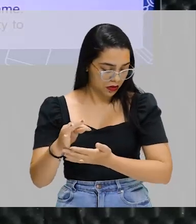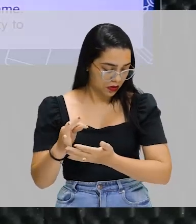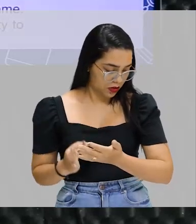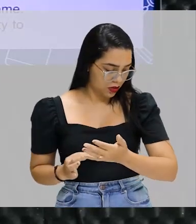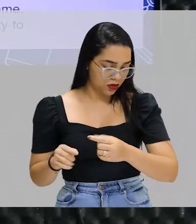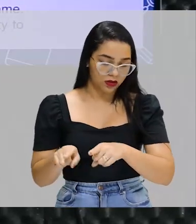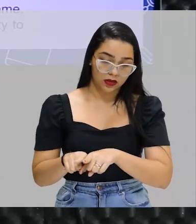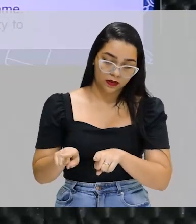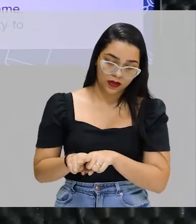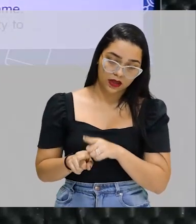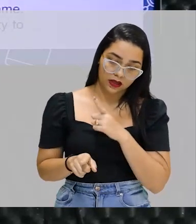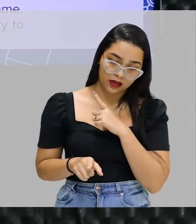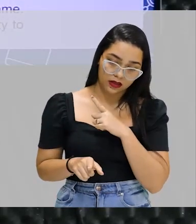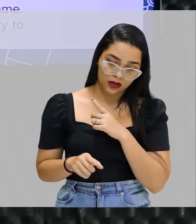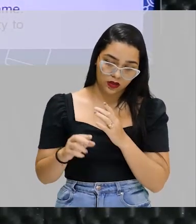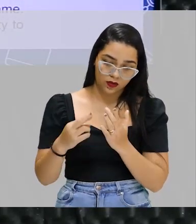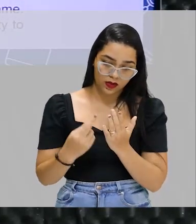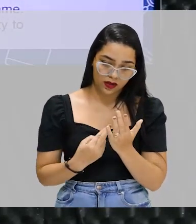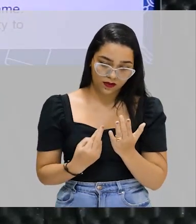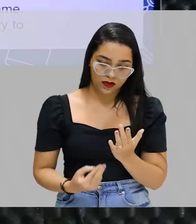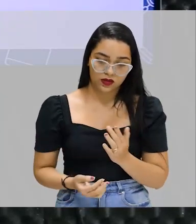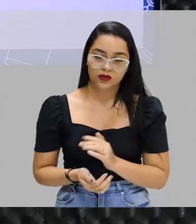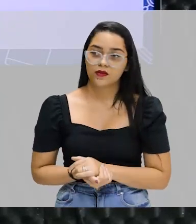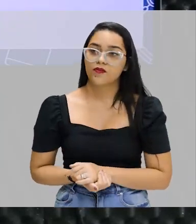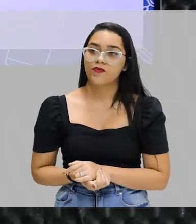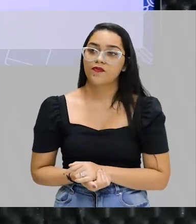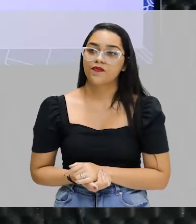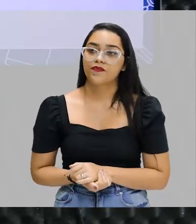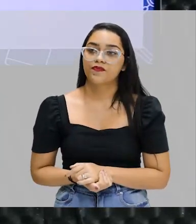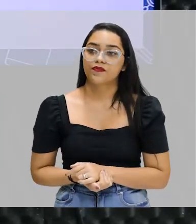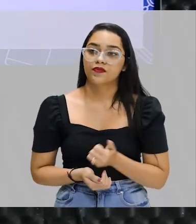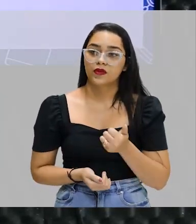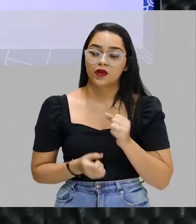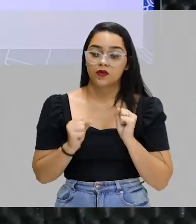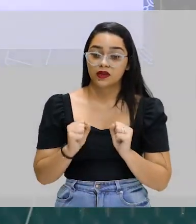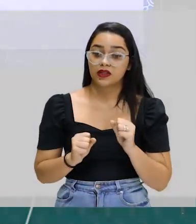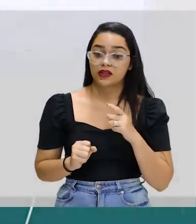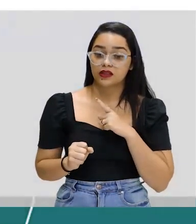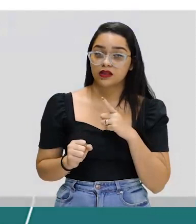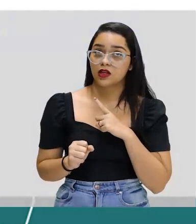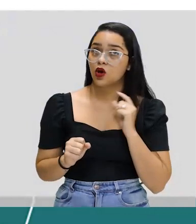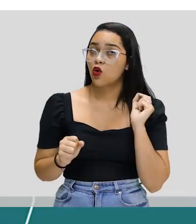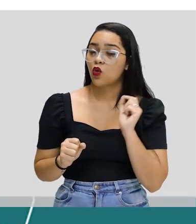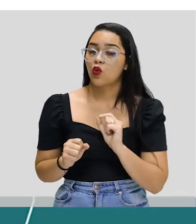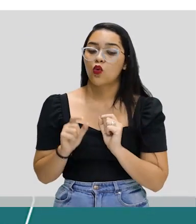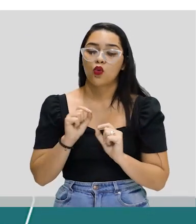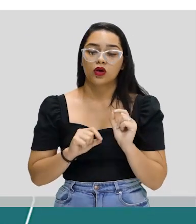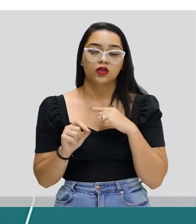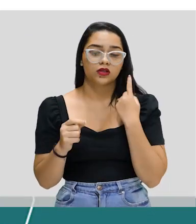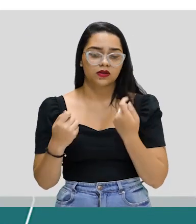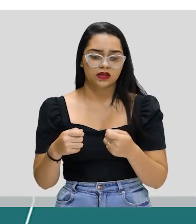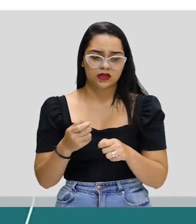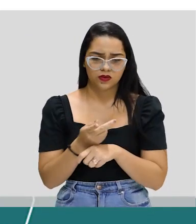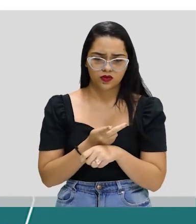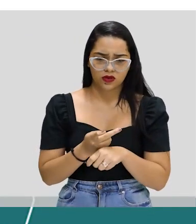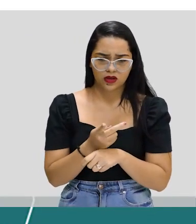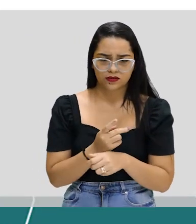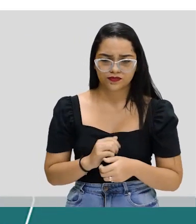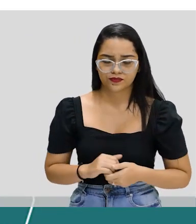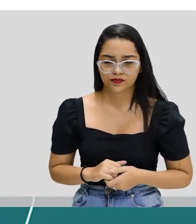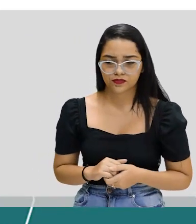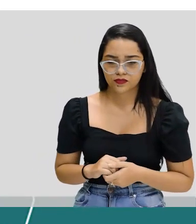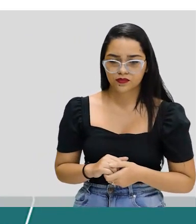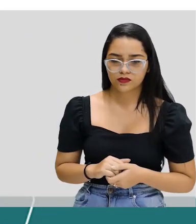texto retirado de uma revista. Vamos para o enunciado primeiro para a gente ter uma ideia do que nós temos que procurar. O